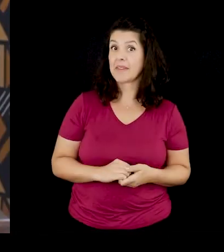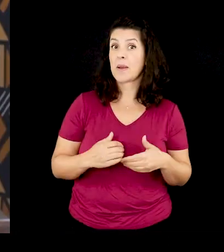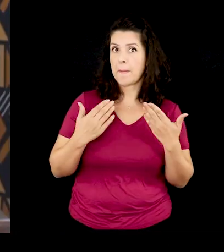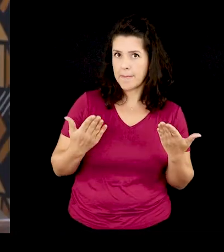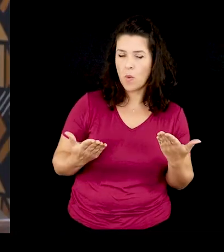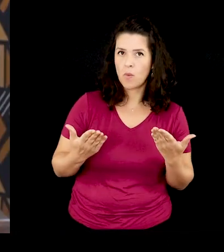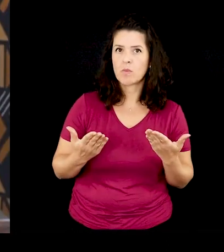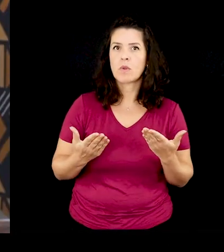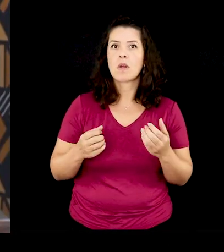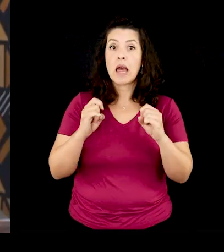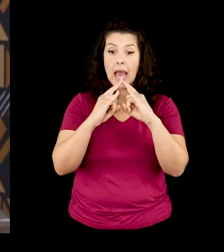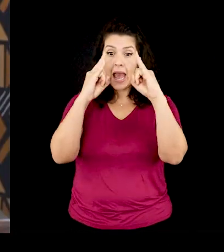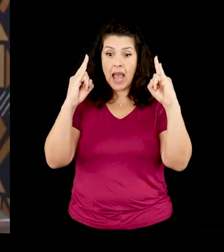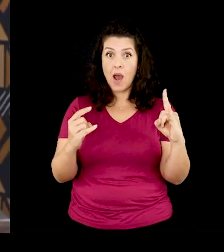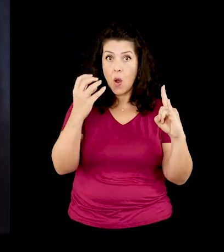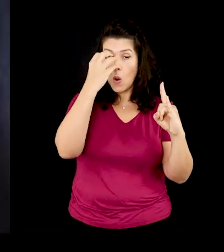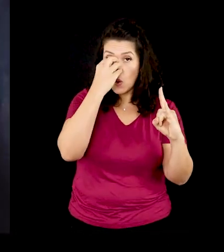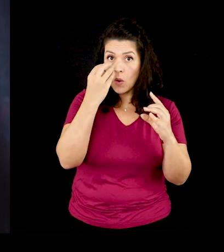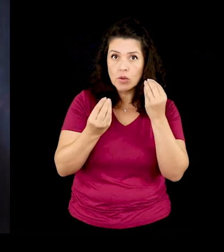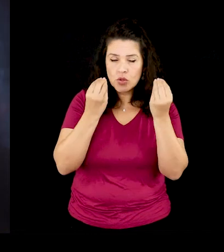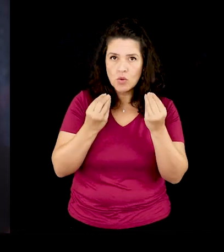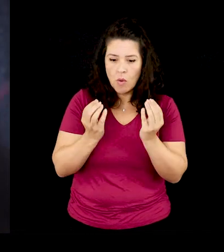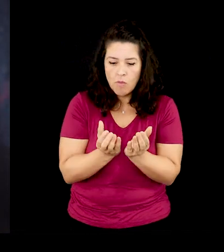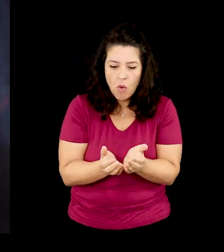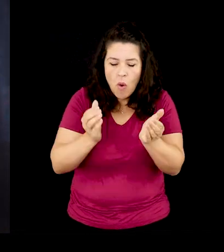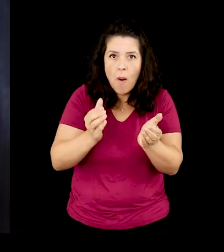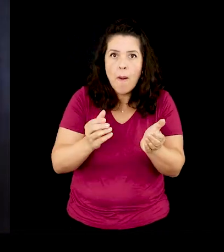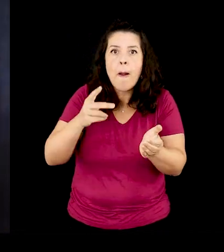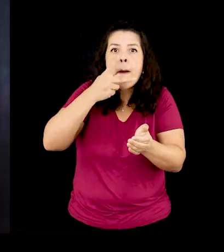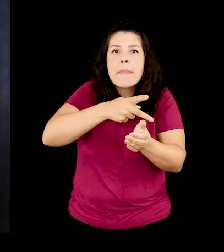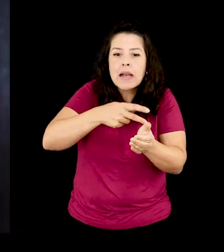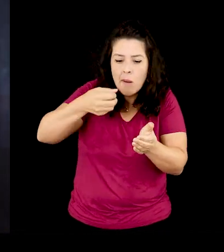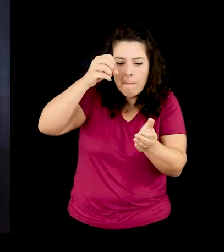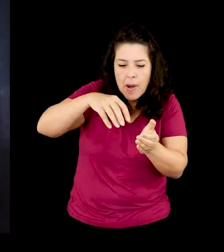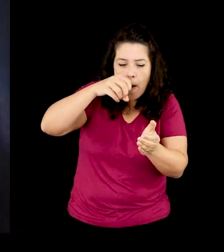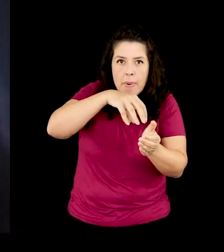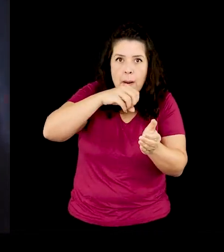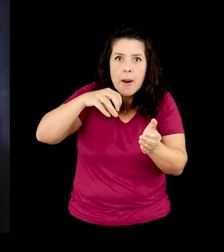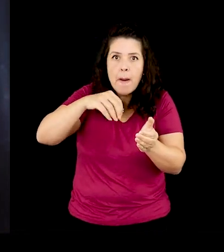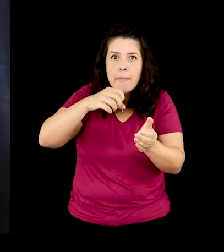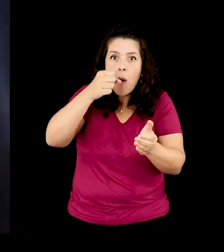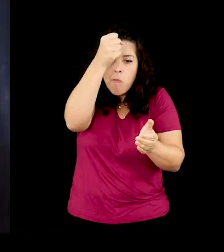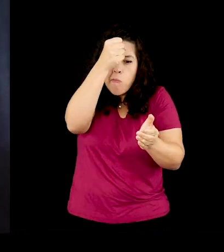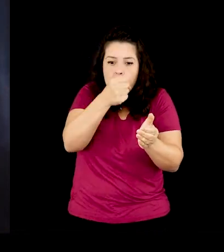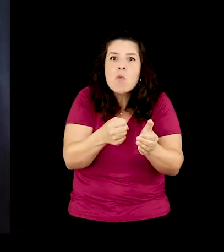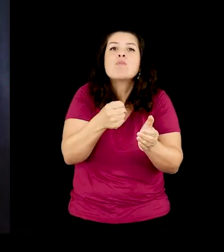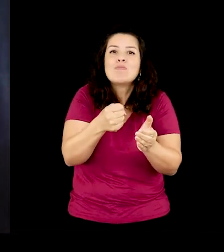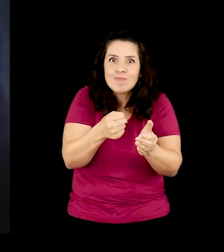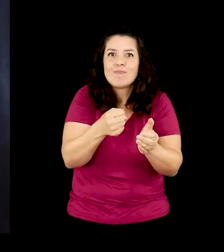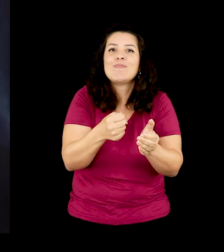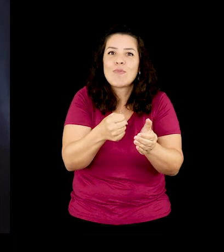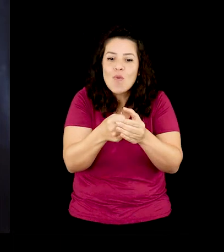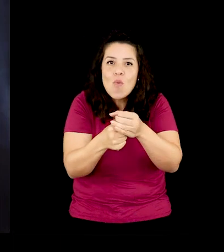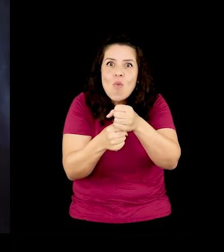Bom, para fixar a lona do nosso circo, eu peguei algumas pedrinhas e coloquei dentro do vasinho de planta e plantei